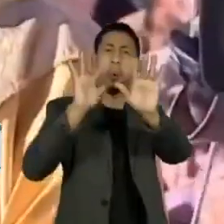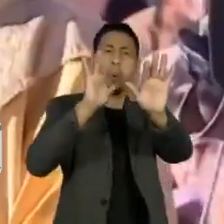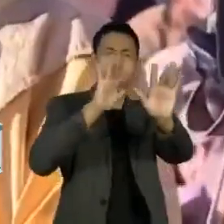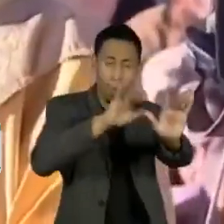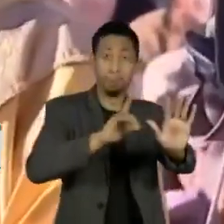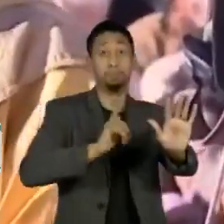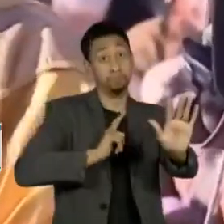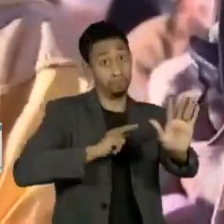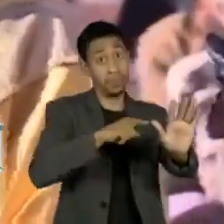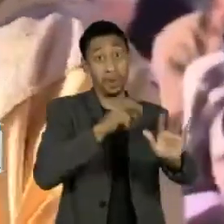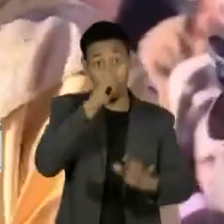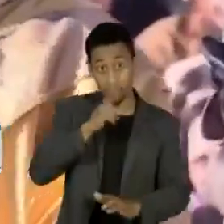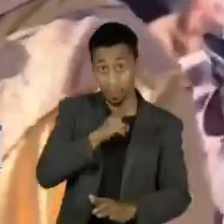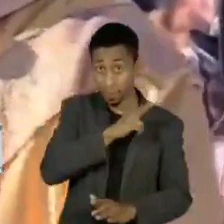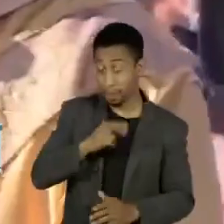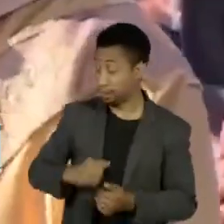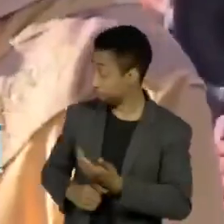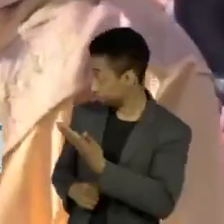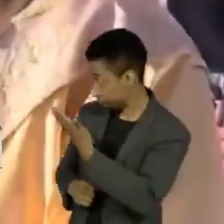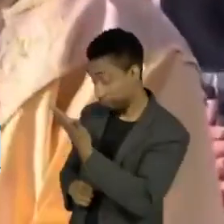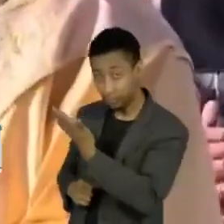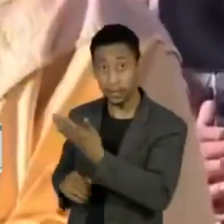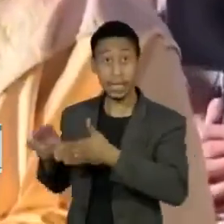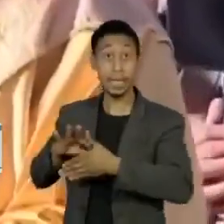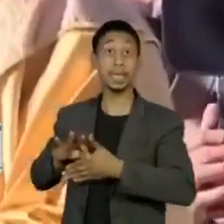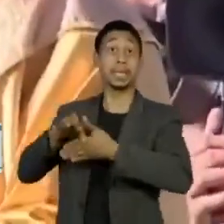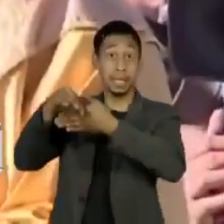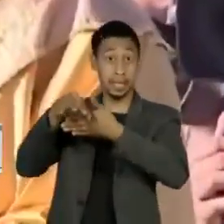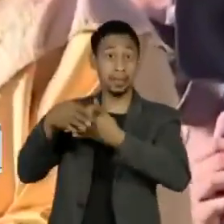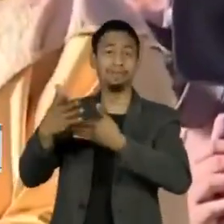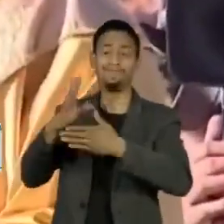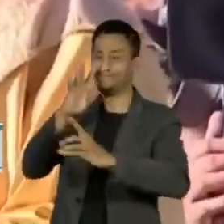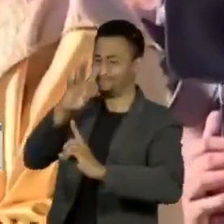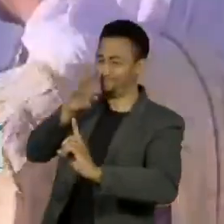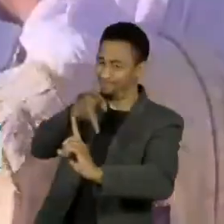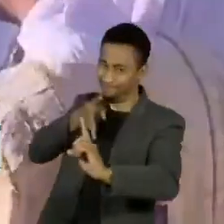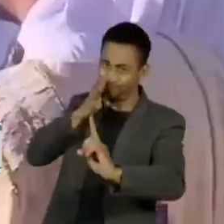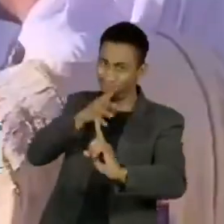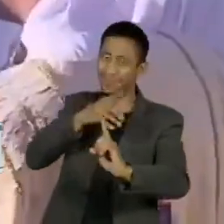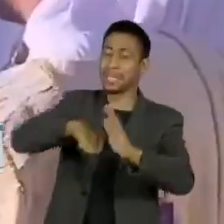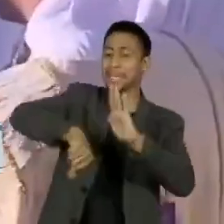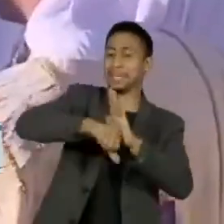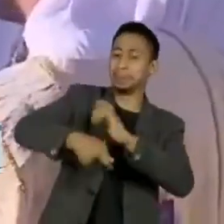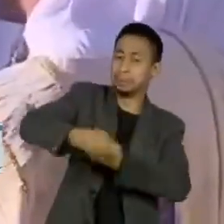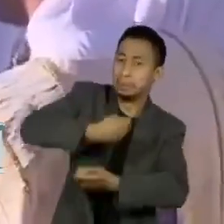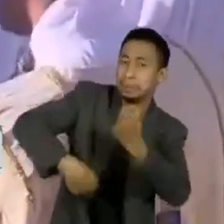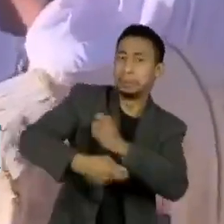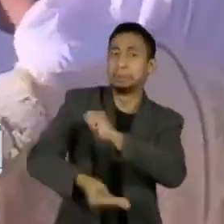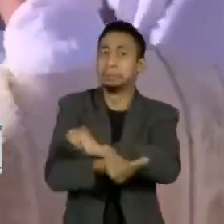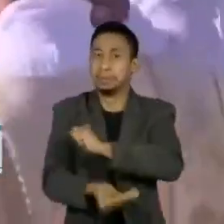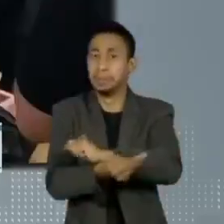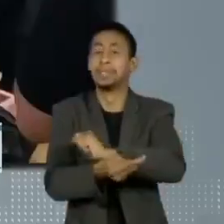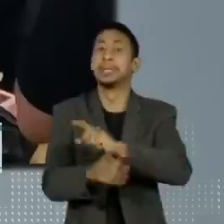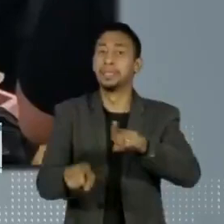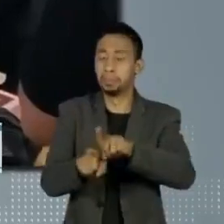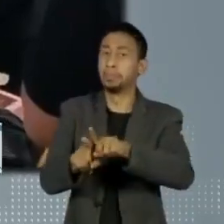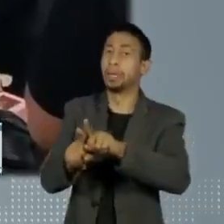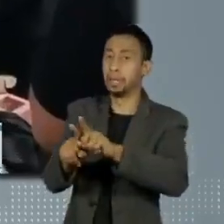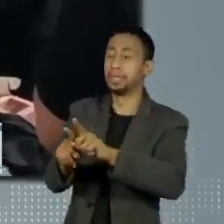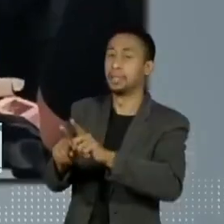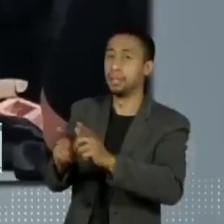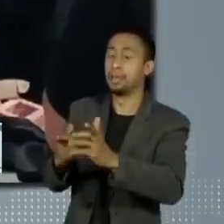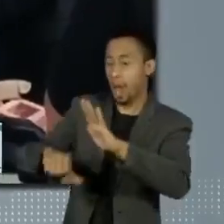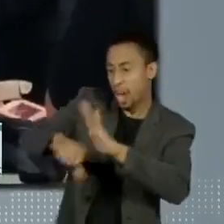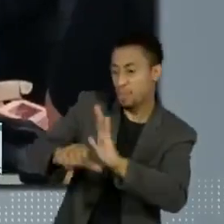o Padre Robson que era reitor da Basílica era acusado de lavagem de dinheiro apropriação indébita